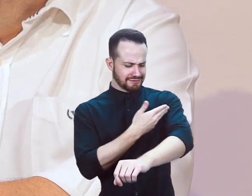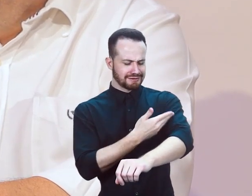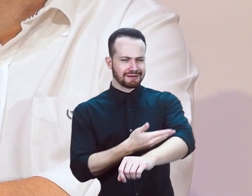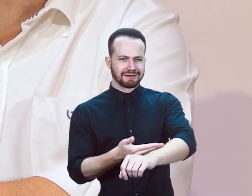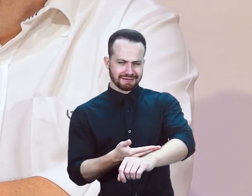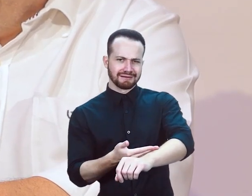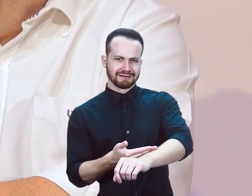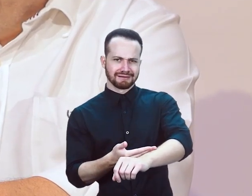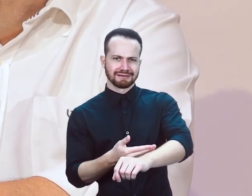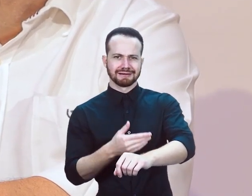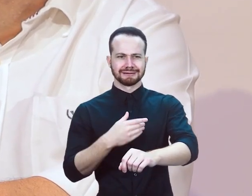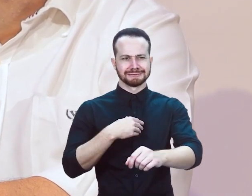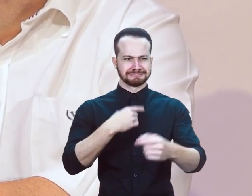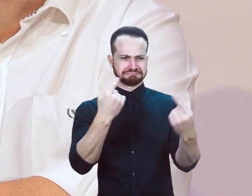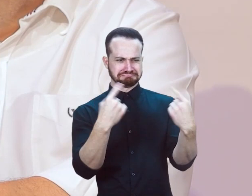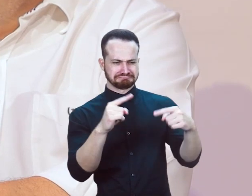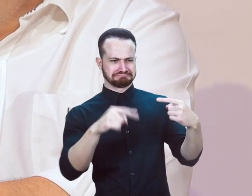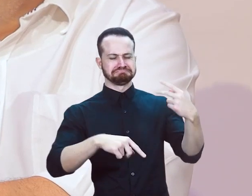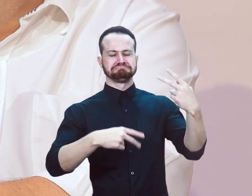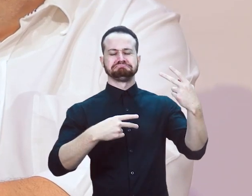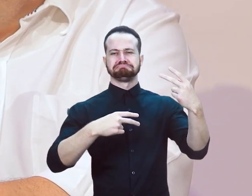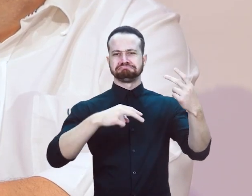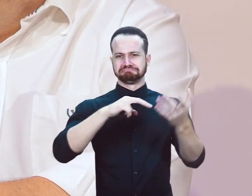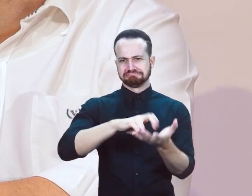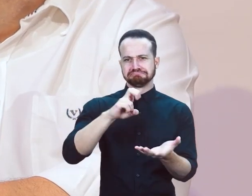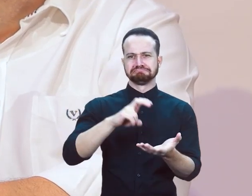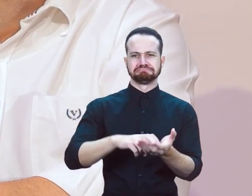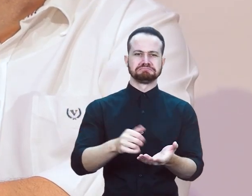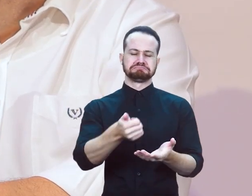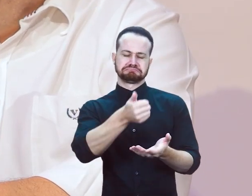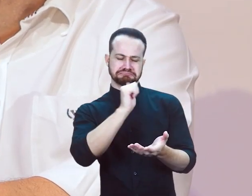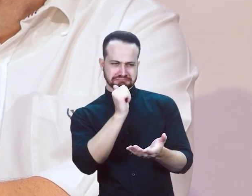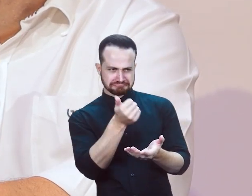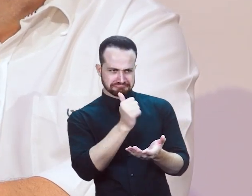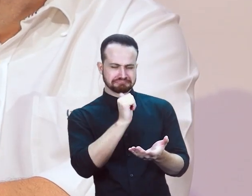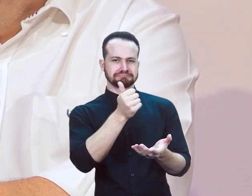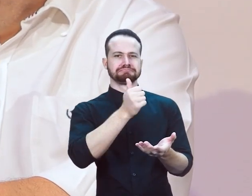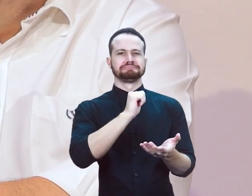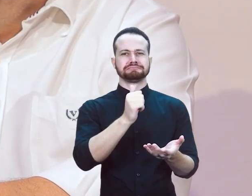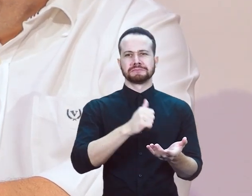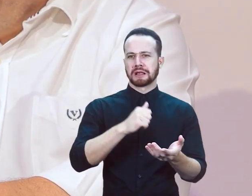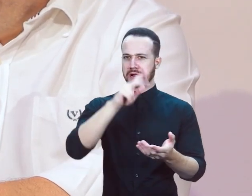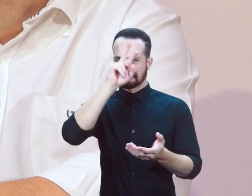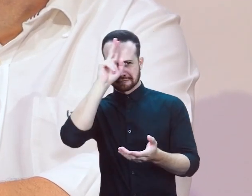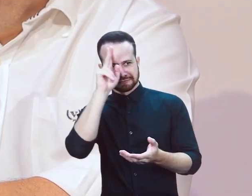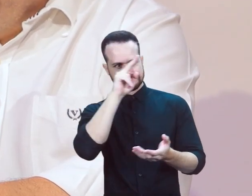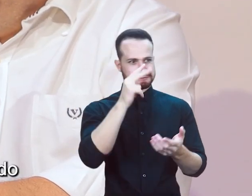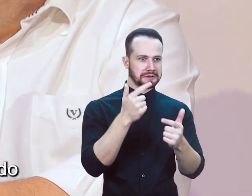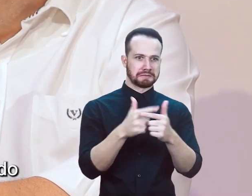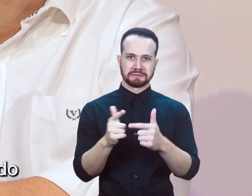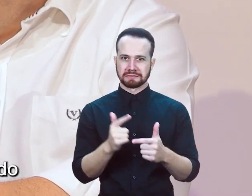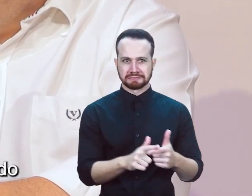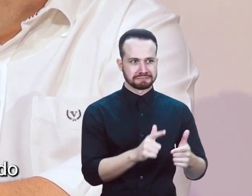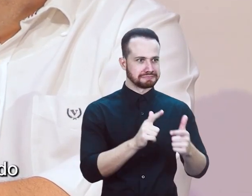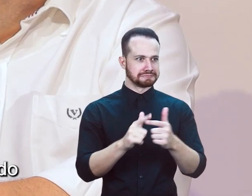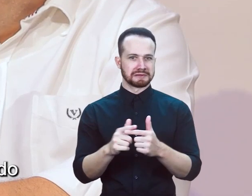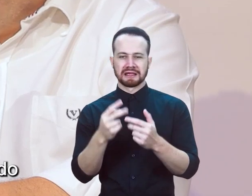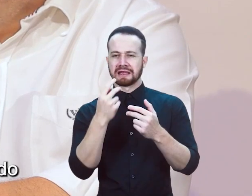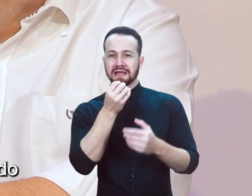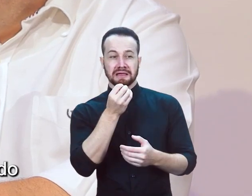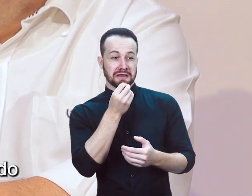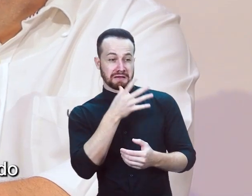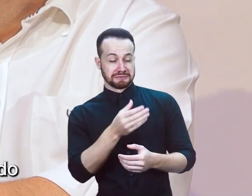era o bebarrão, ele era o embriagado, ele era o sem noção, era o que falava